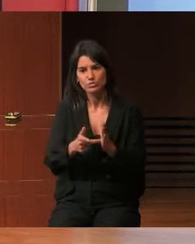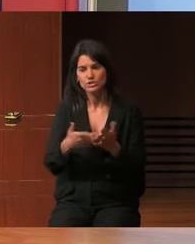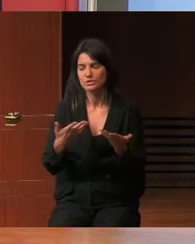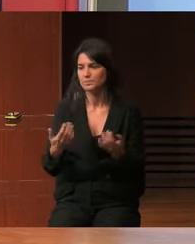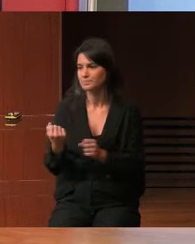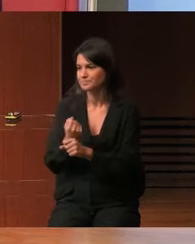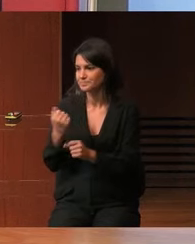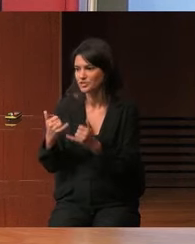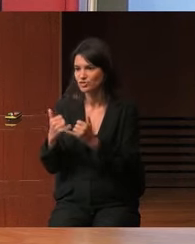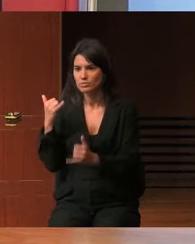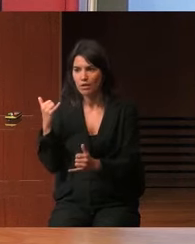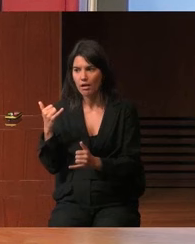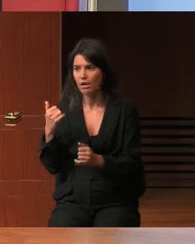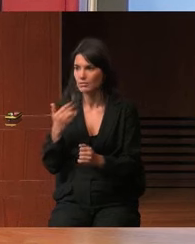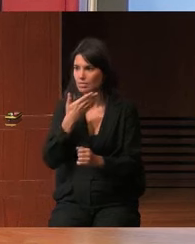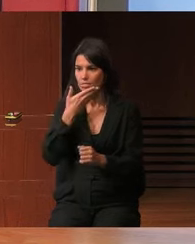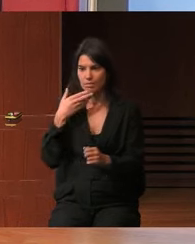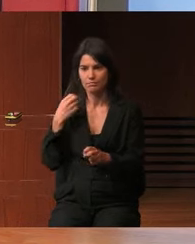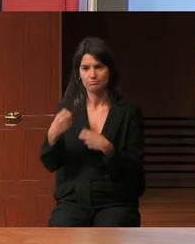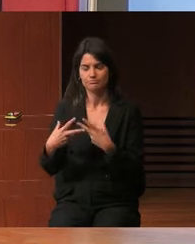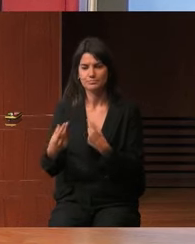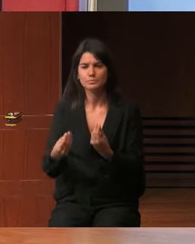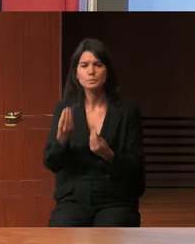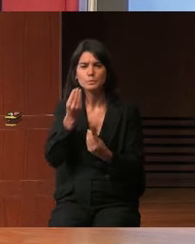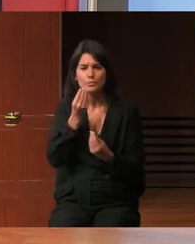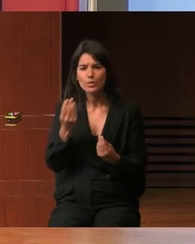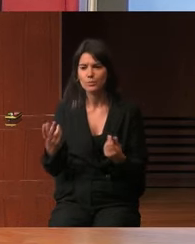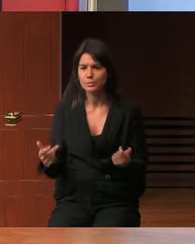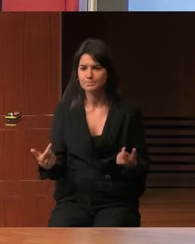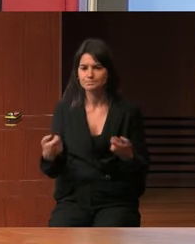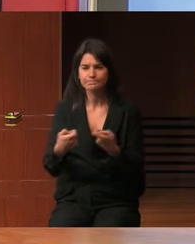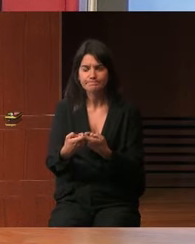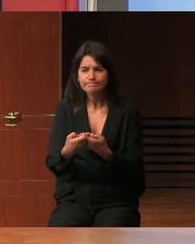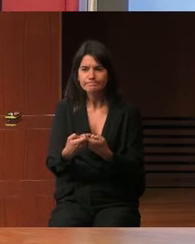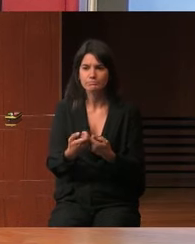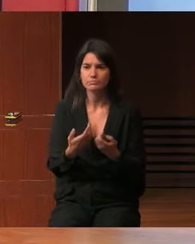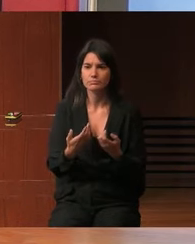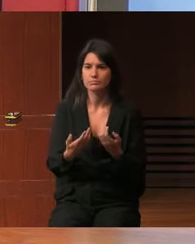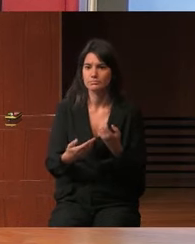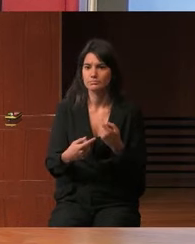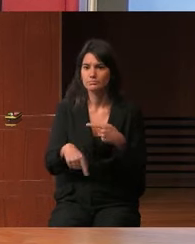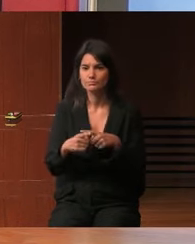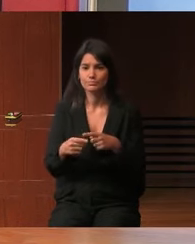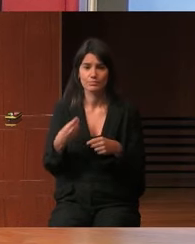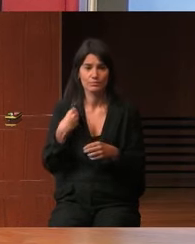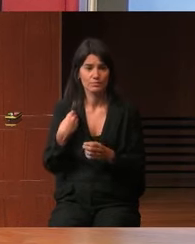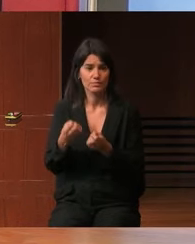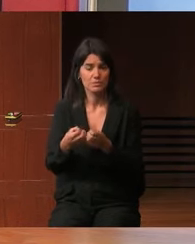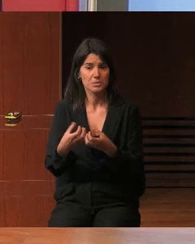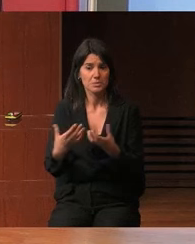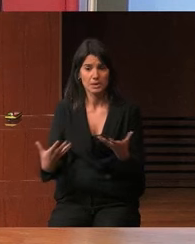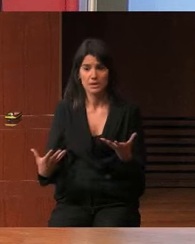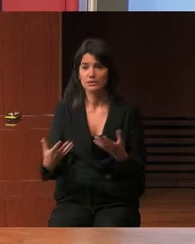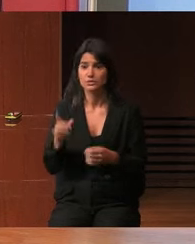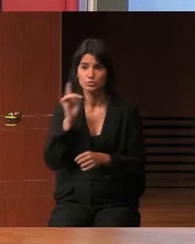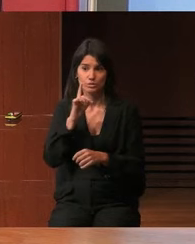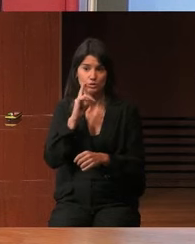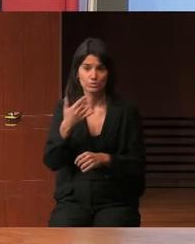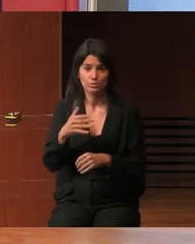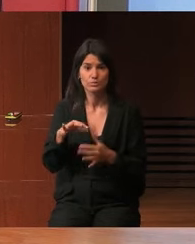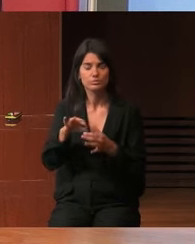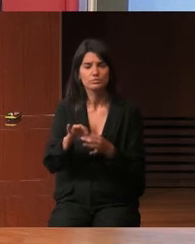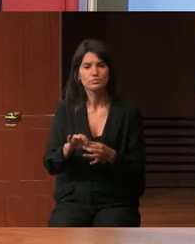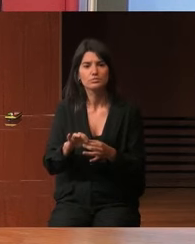serviços digitais cada vez mais sofisticados, como conciliar isso com as preocupações crescentes e muito, muito importantes em relação